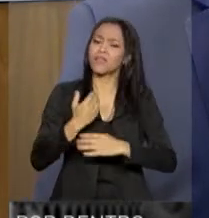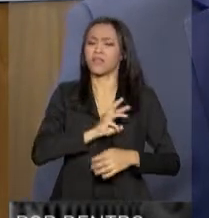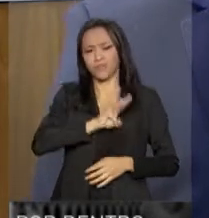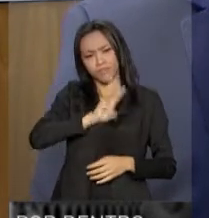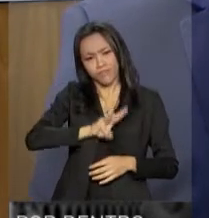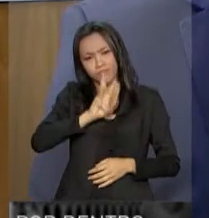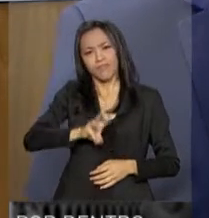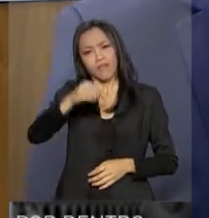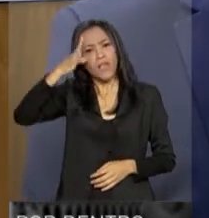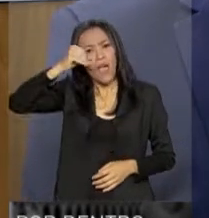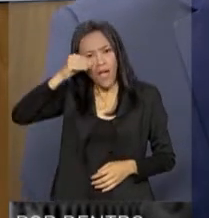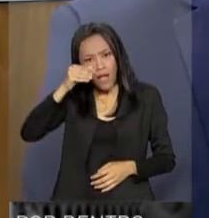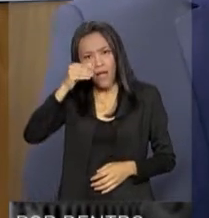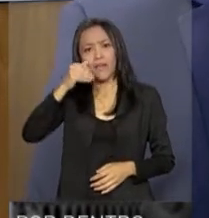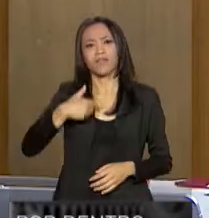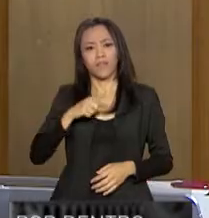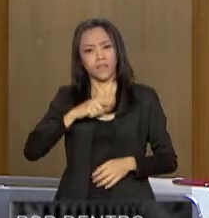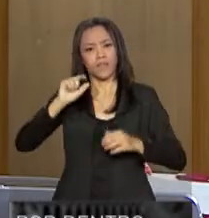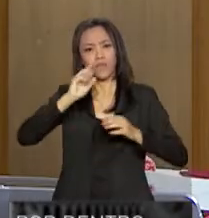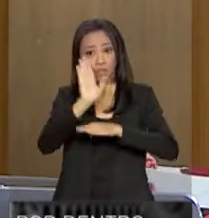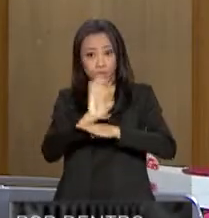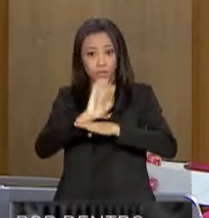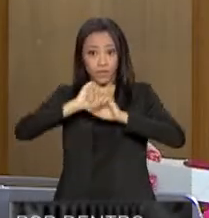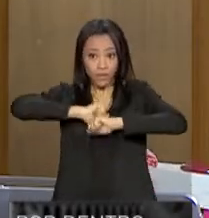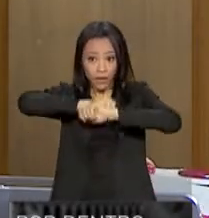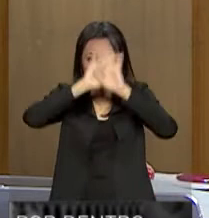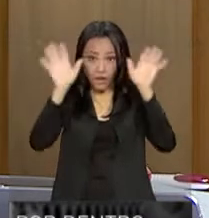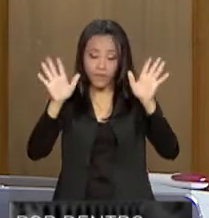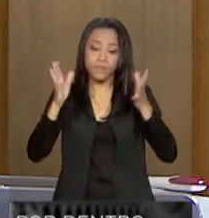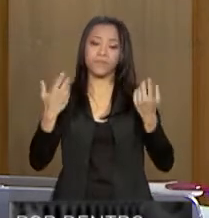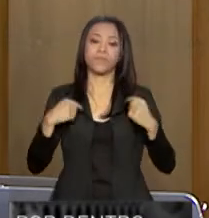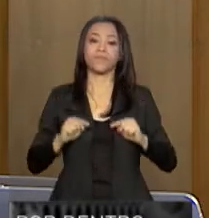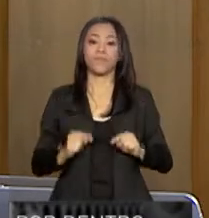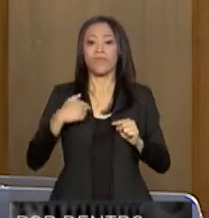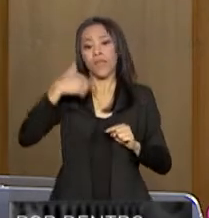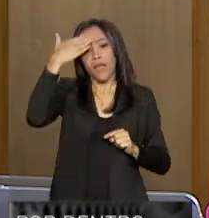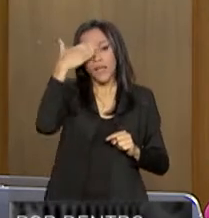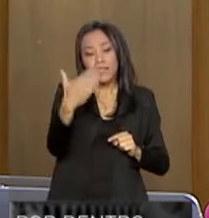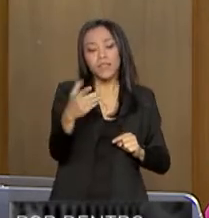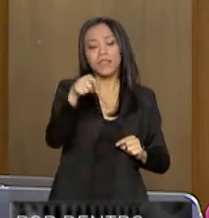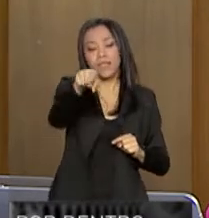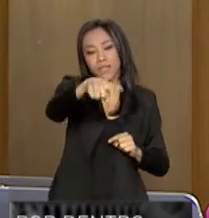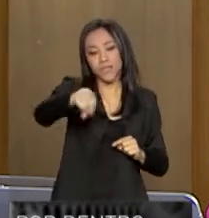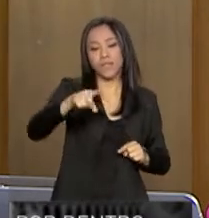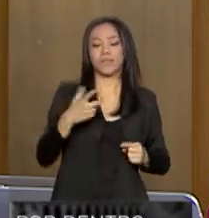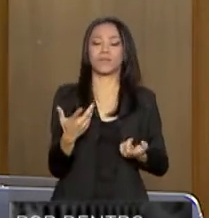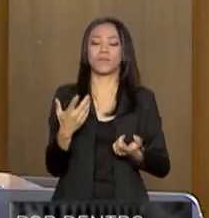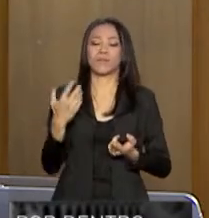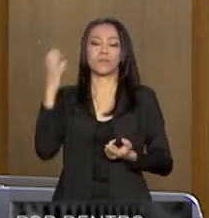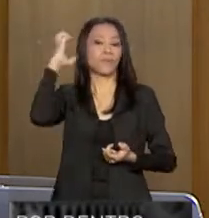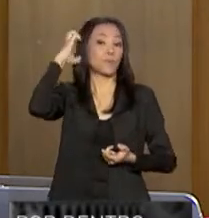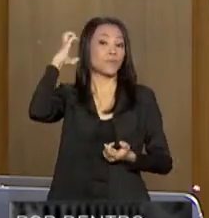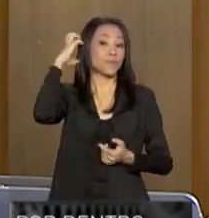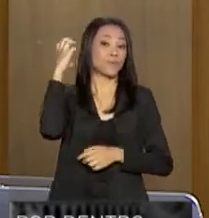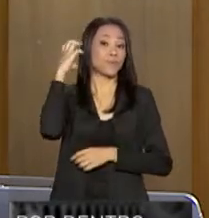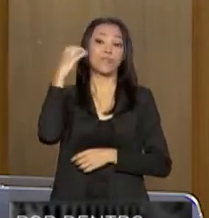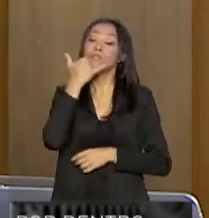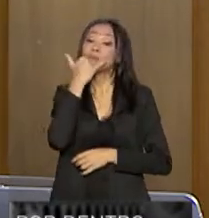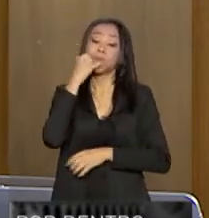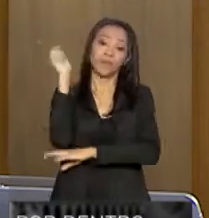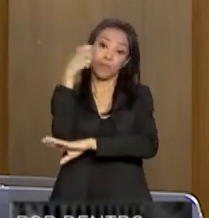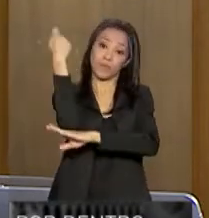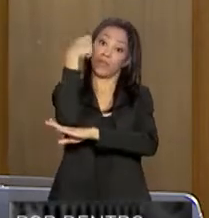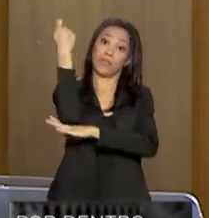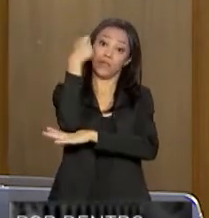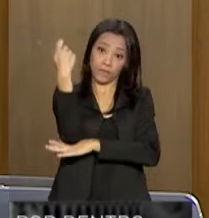bem elucidativos sobre o assunto agradeço a participação do taiko janke da rádio band news fm lá de porto alegre no rio grande do sul você